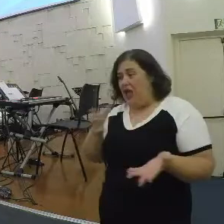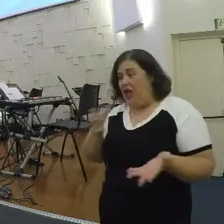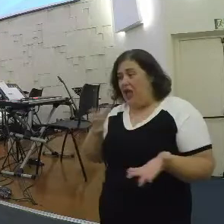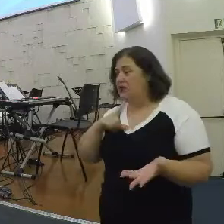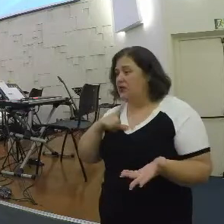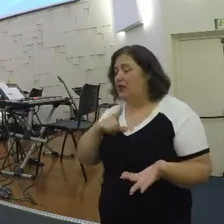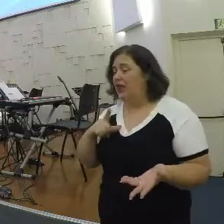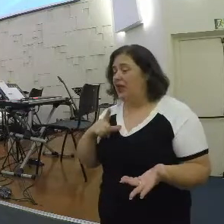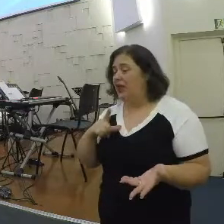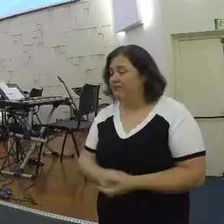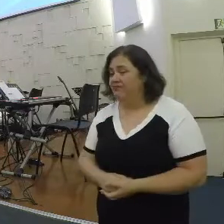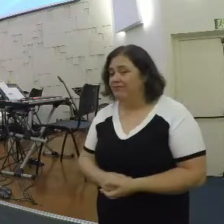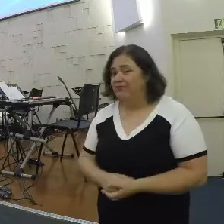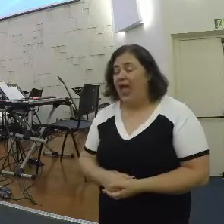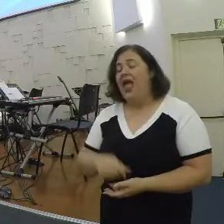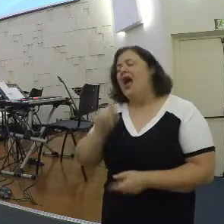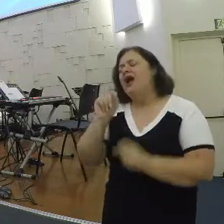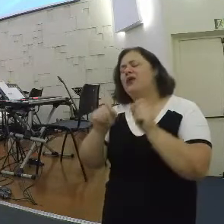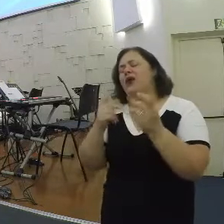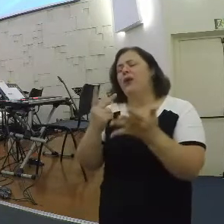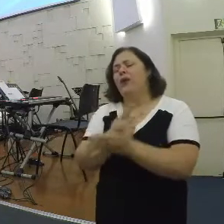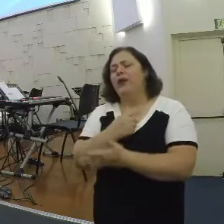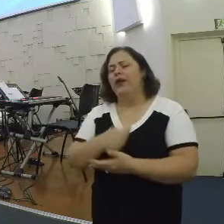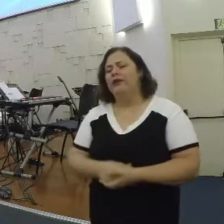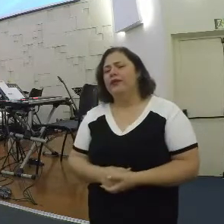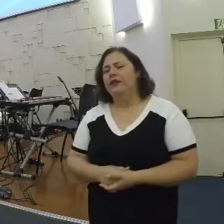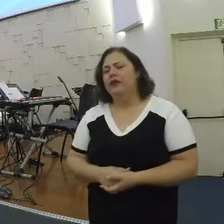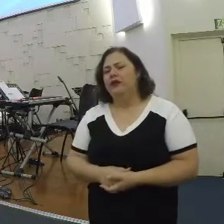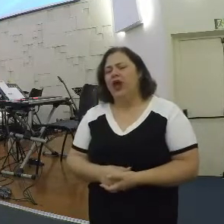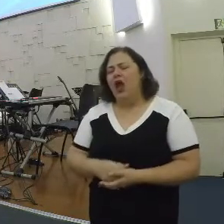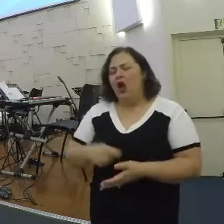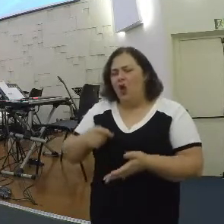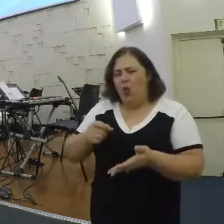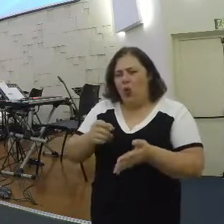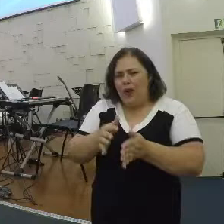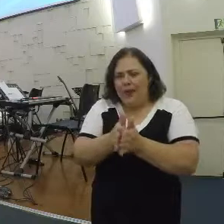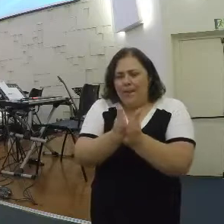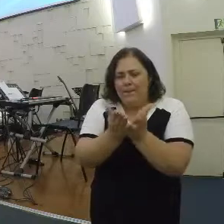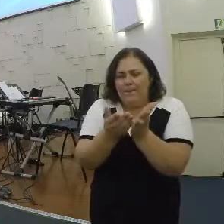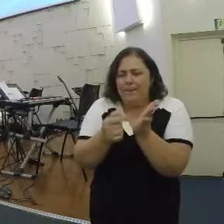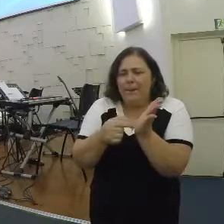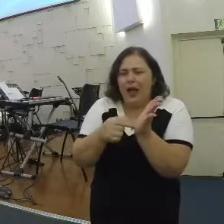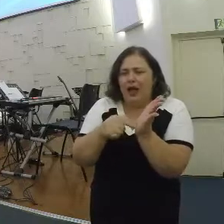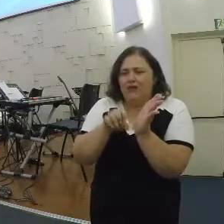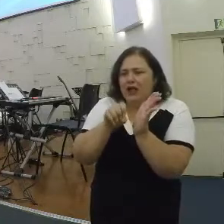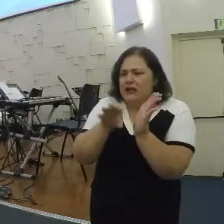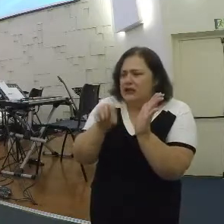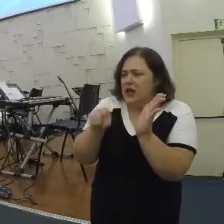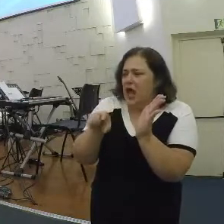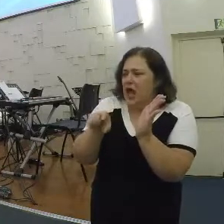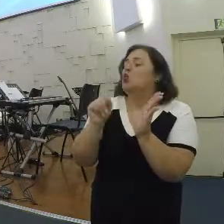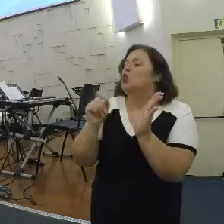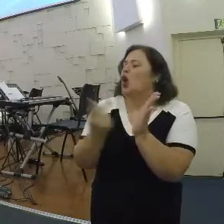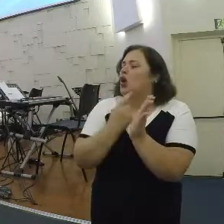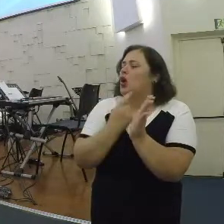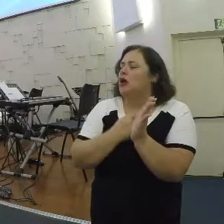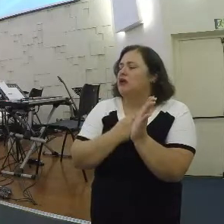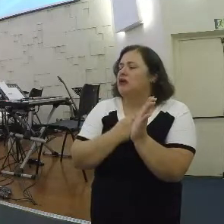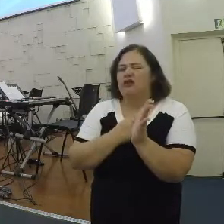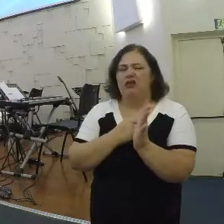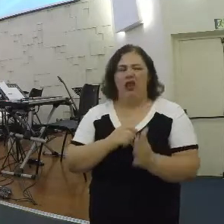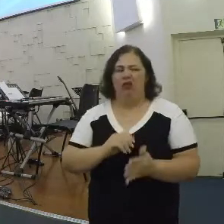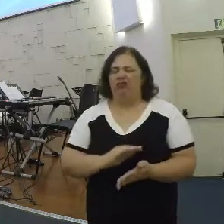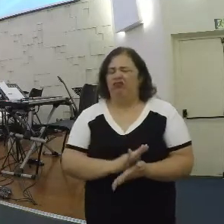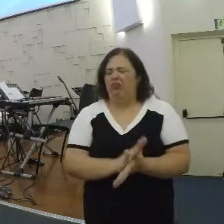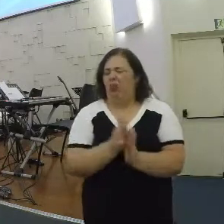pisam, eles cuidam, eles tratam daquela semente ou eles a desprezam. O coração,